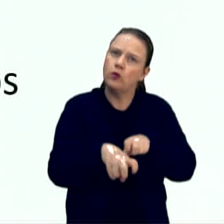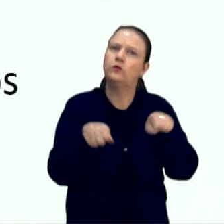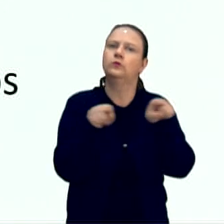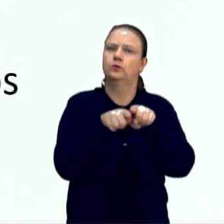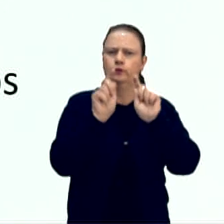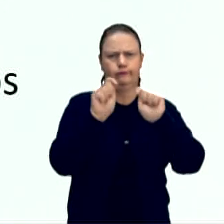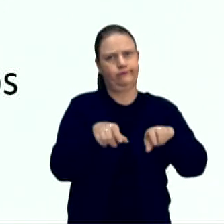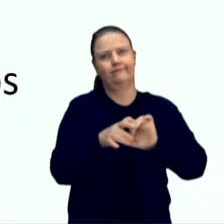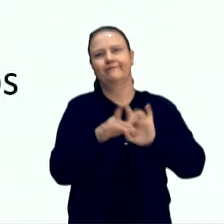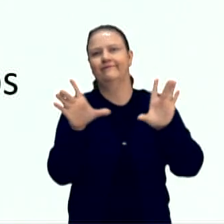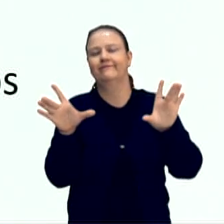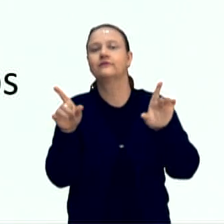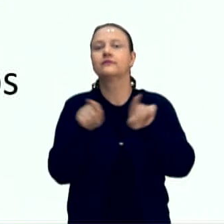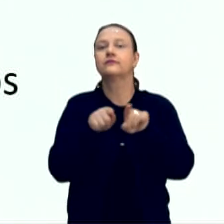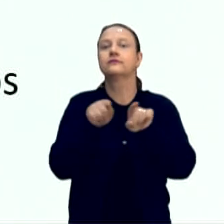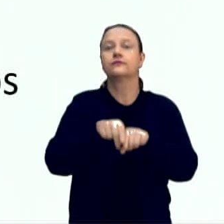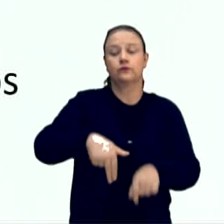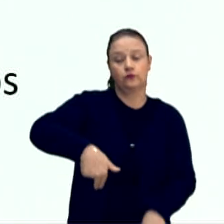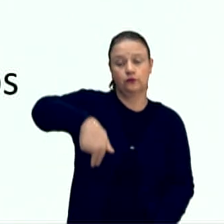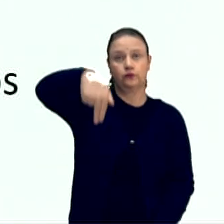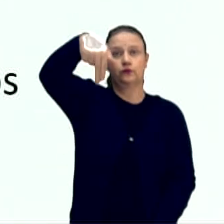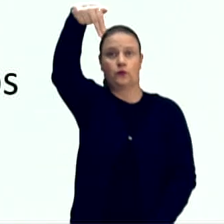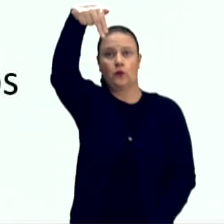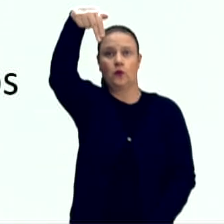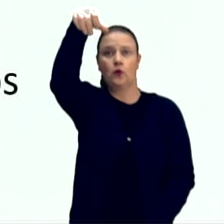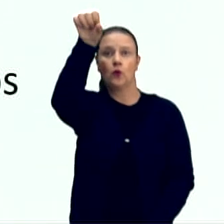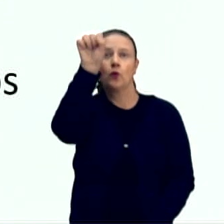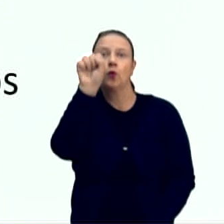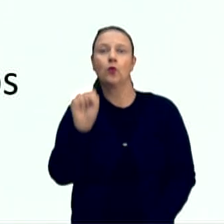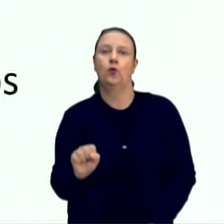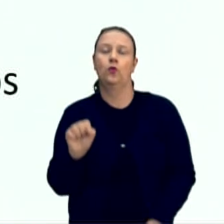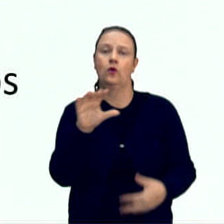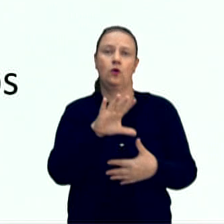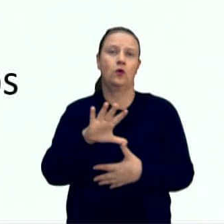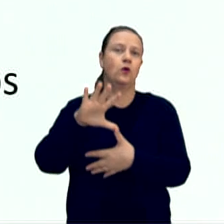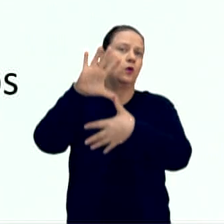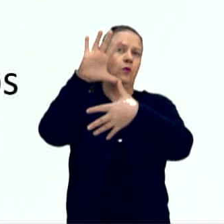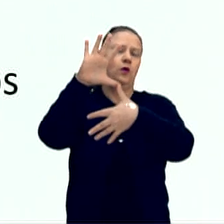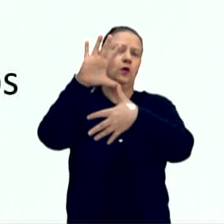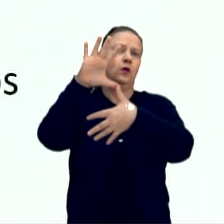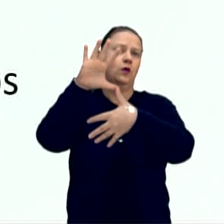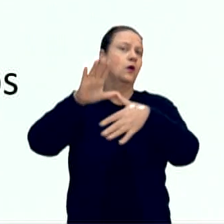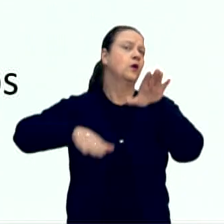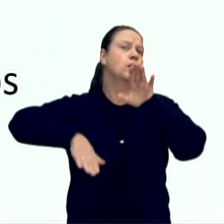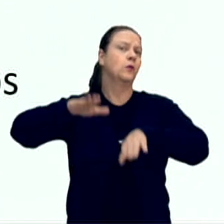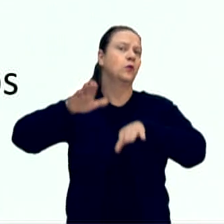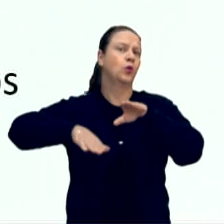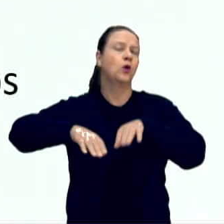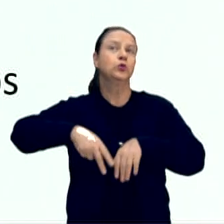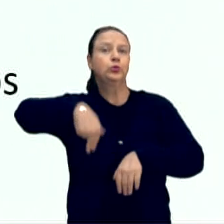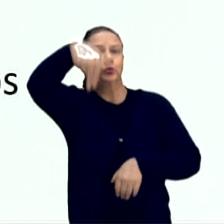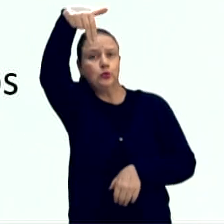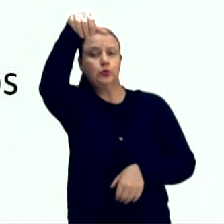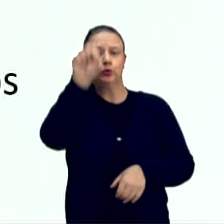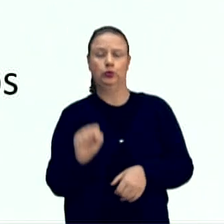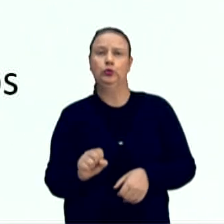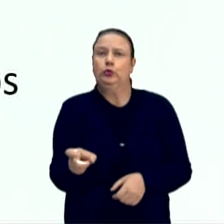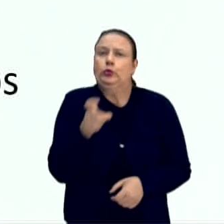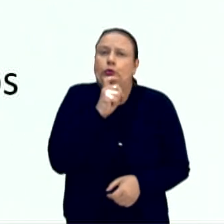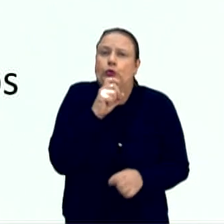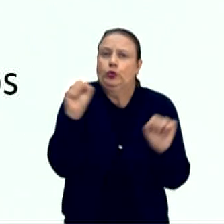ok? E o extremo norte e o extremo sul da América é muito frio. Consequentemente, entra uma